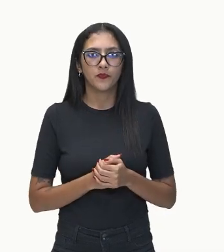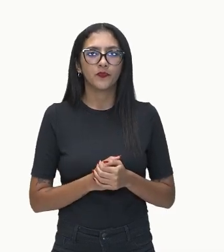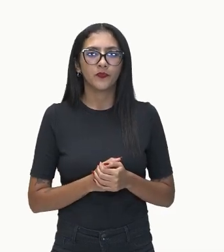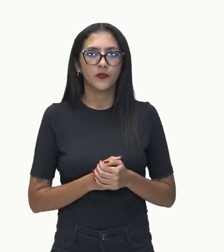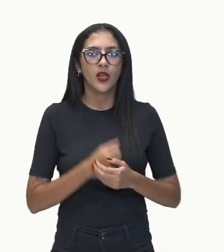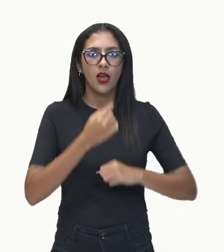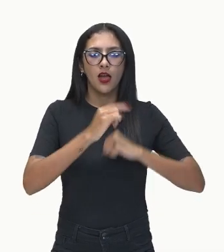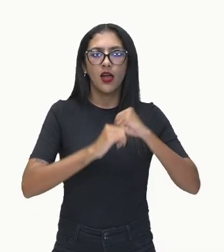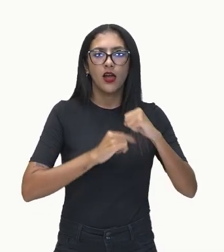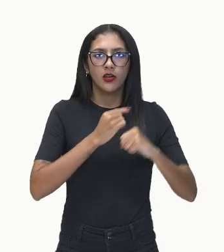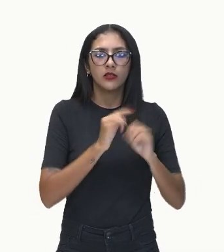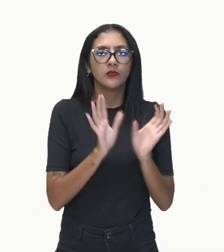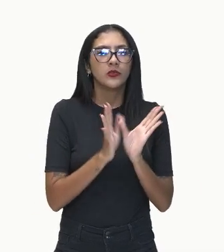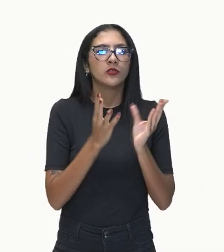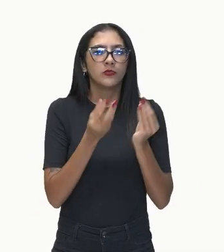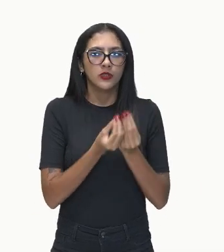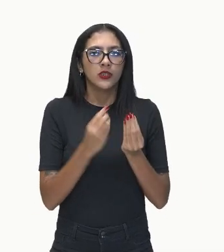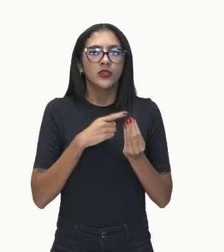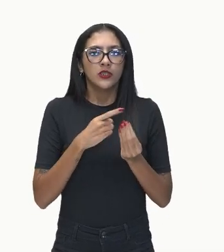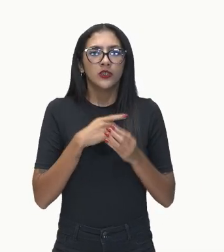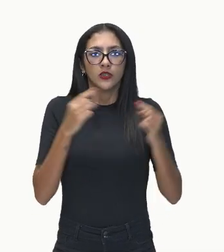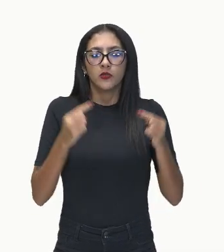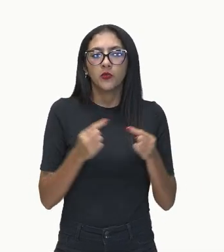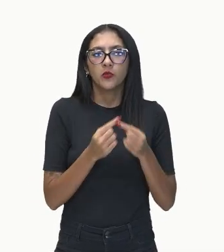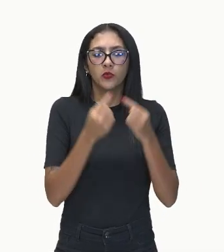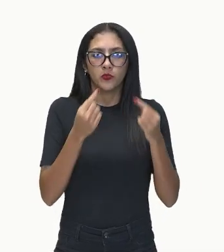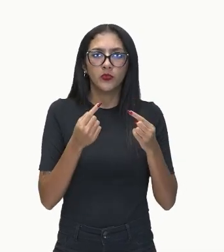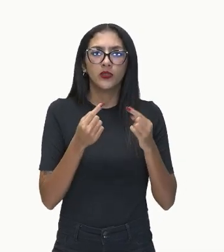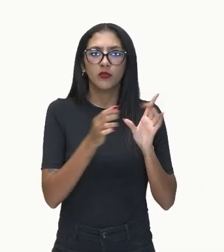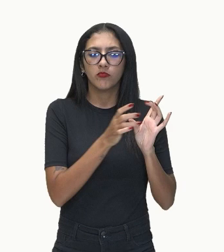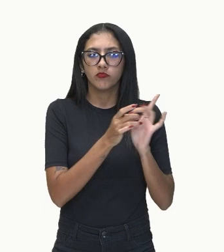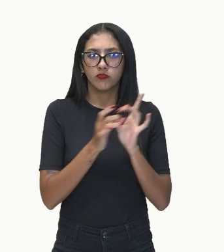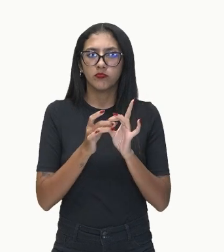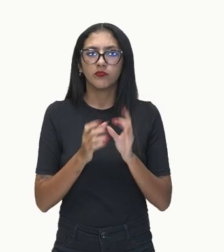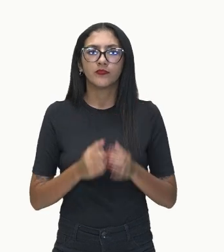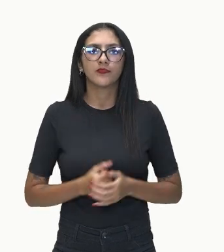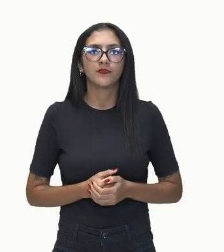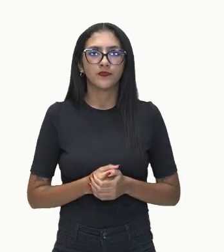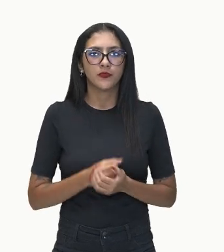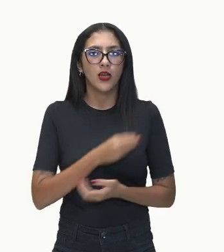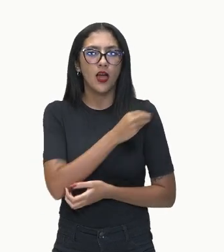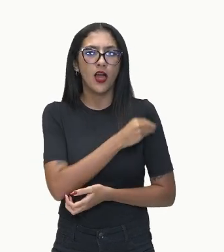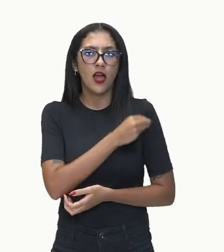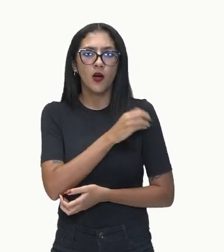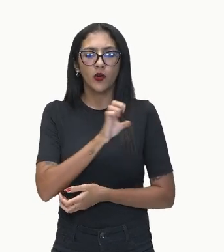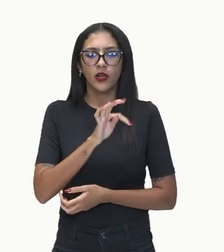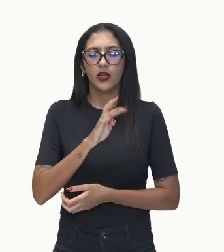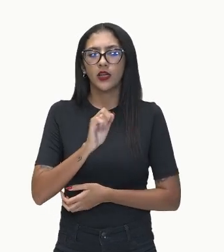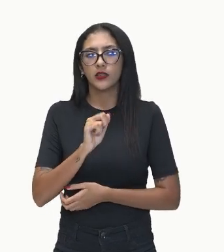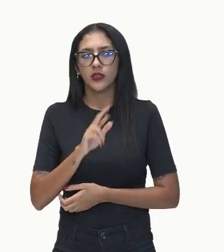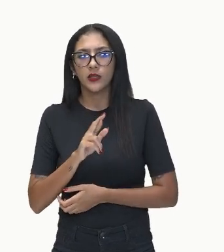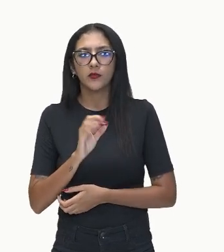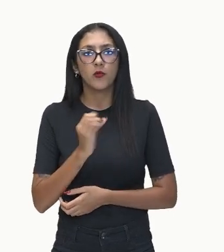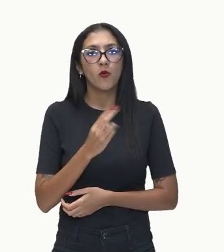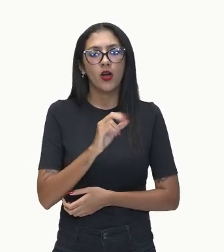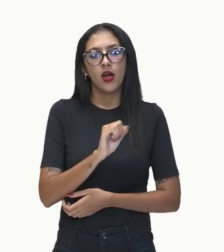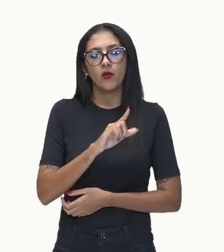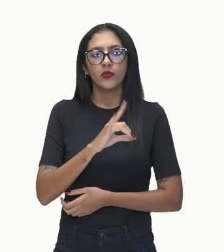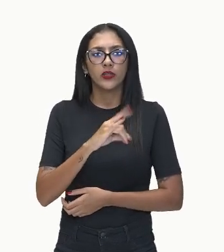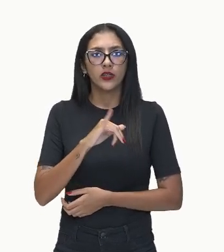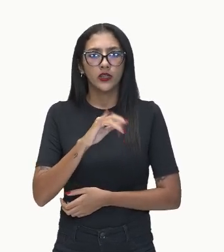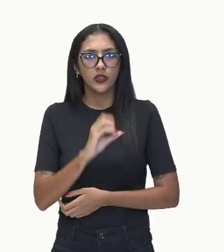átomos, entre compostos que pertencem a funções diferentes. E geralmente ocorre entre álcool e éter, aldeído e cetona,